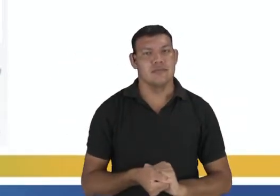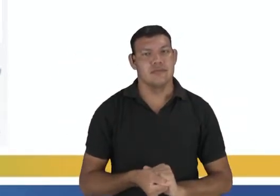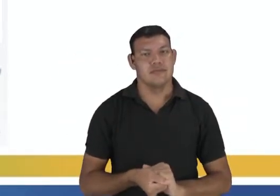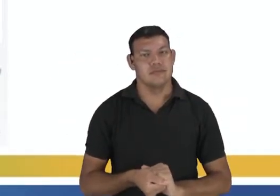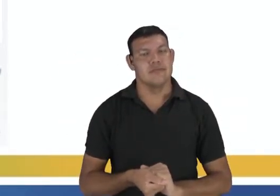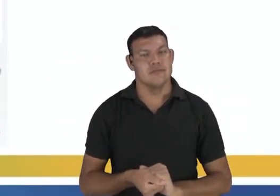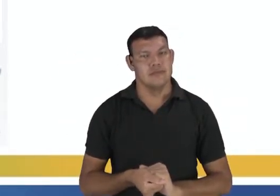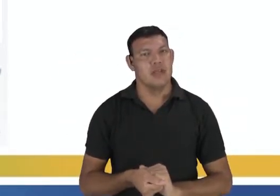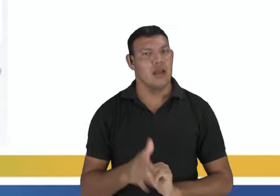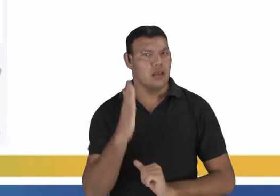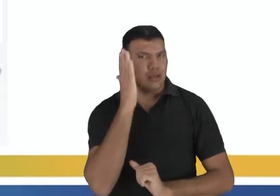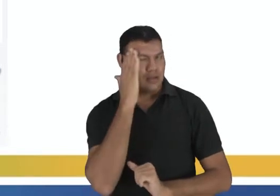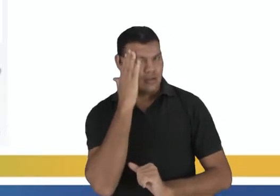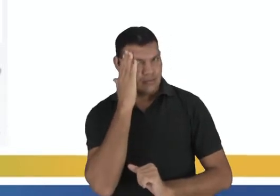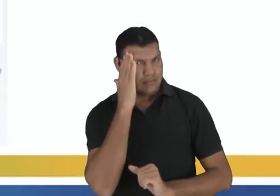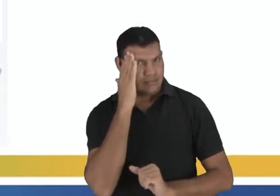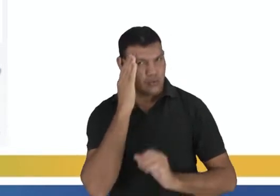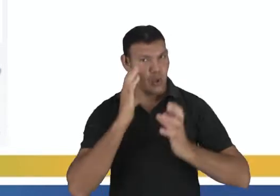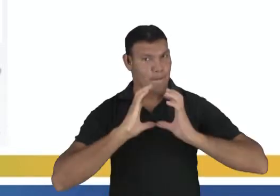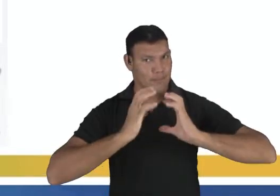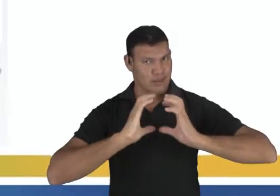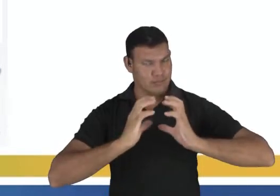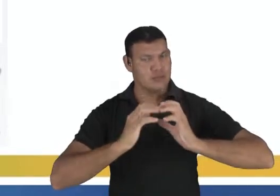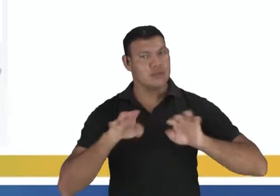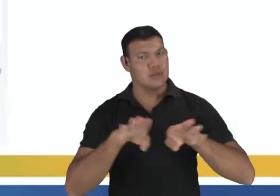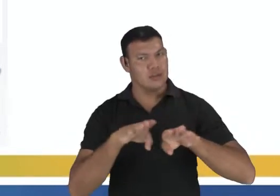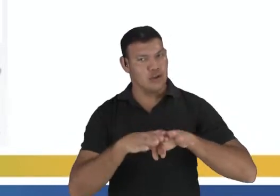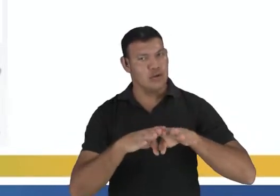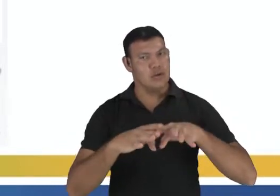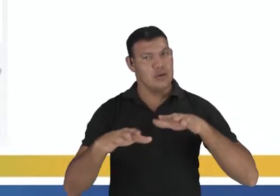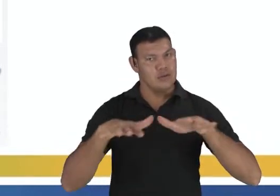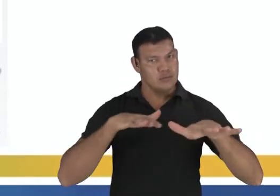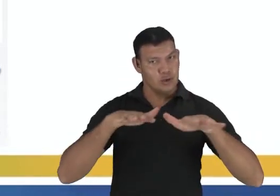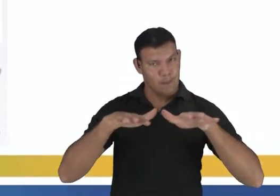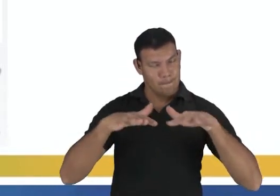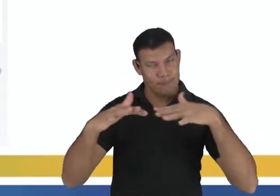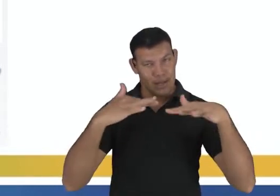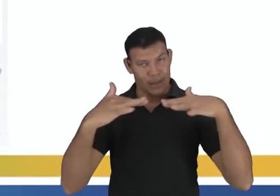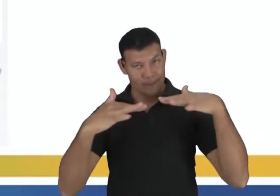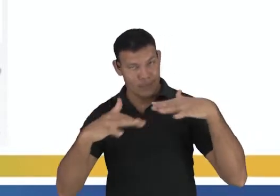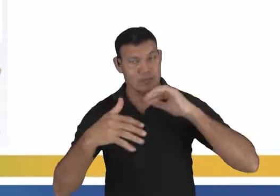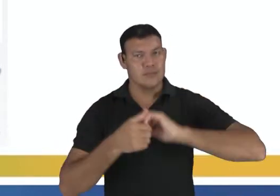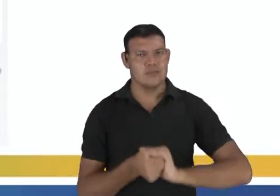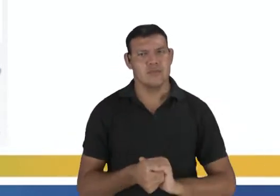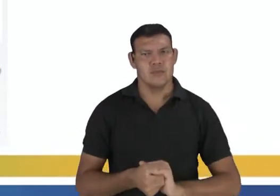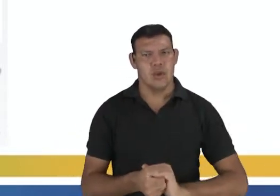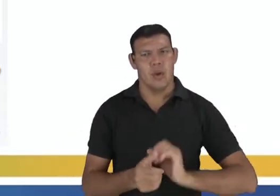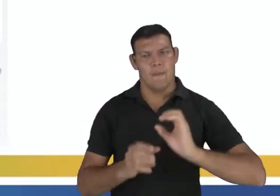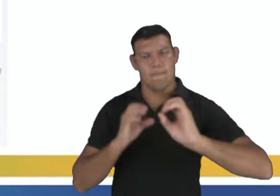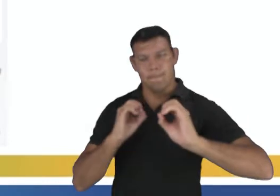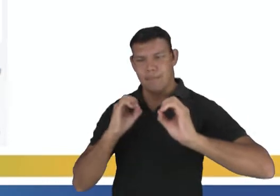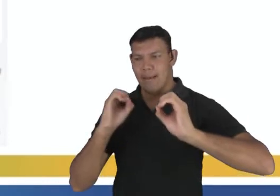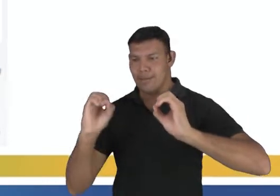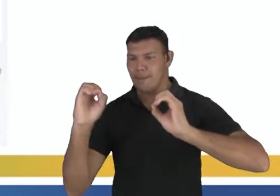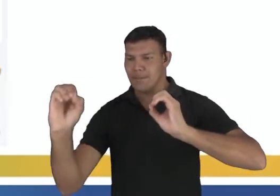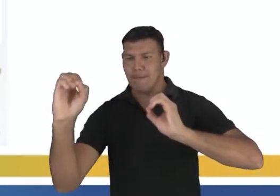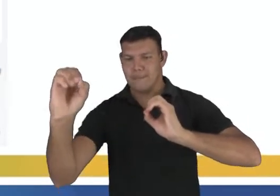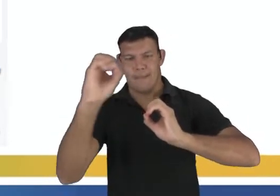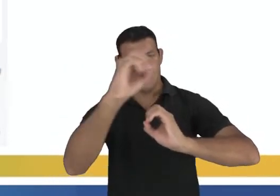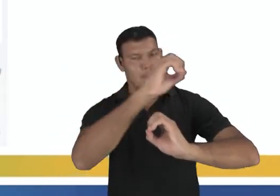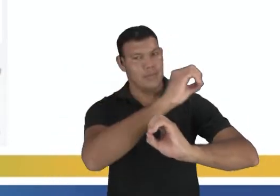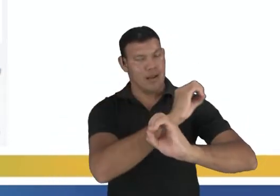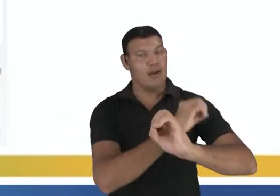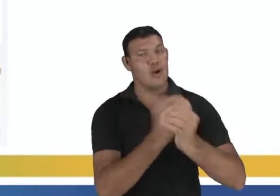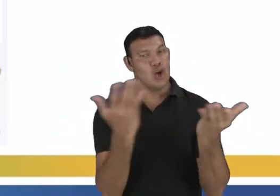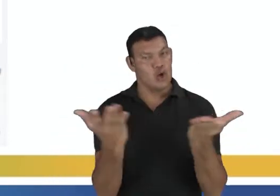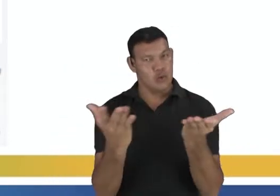do formato esférico, e já sabiam do movimento, que havia um movimento ali. Agora, onde estava quem é as teorias que a gente